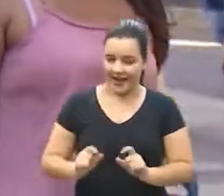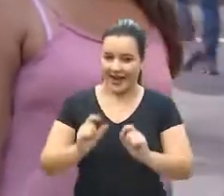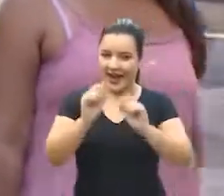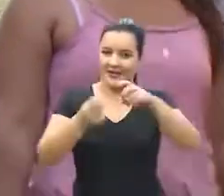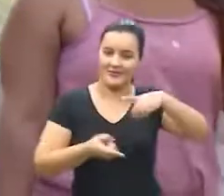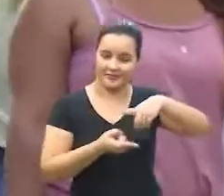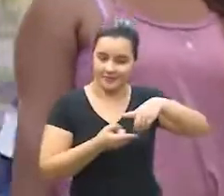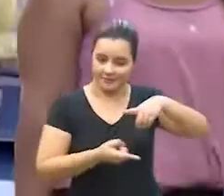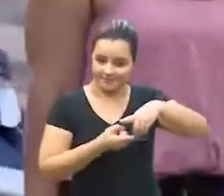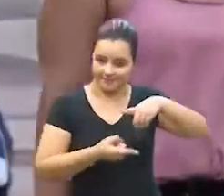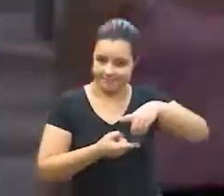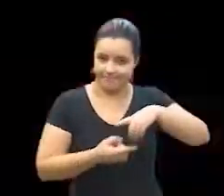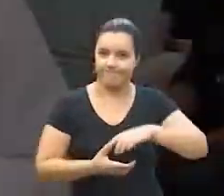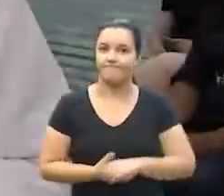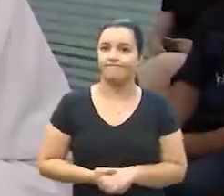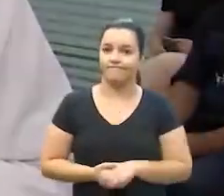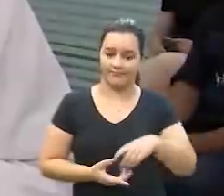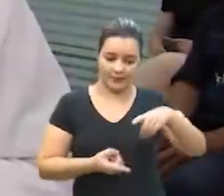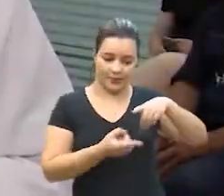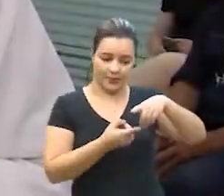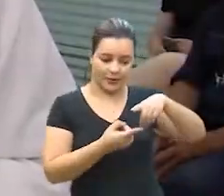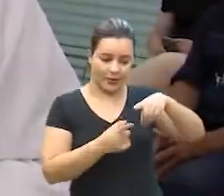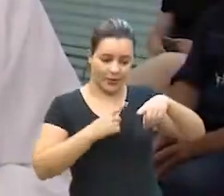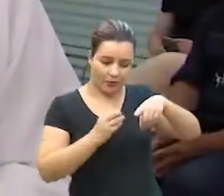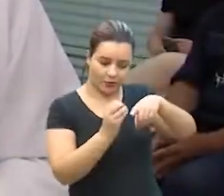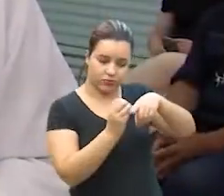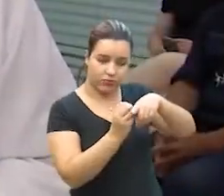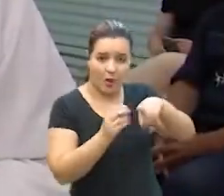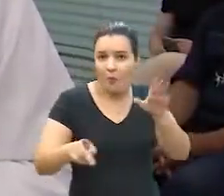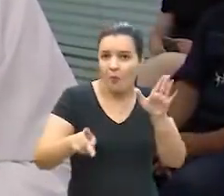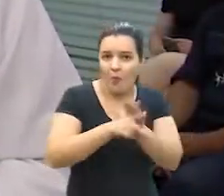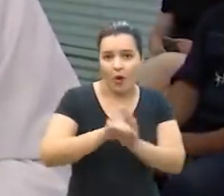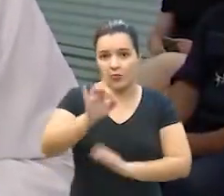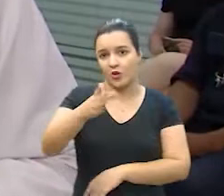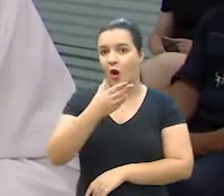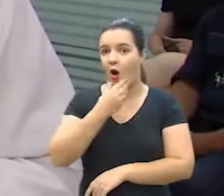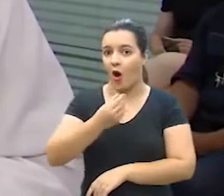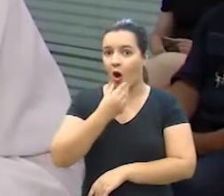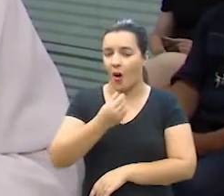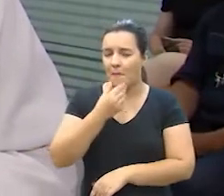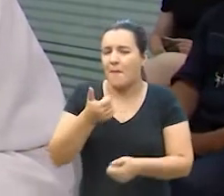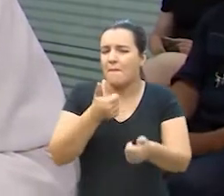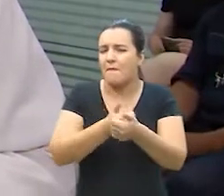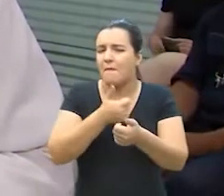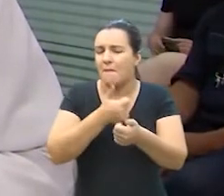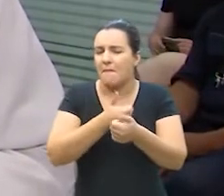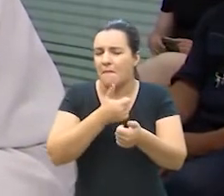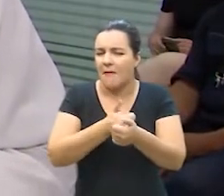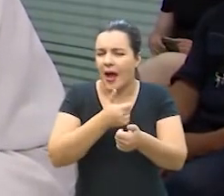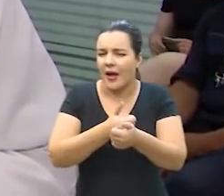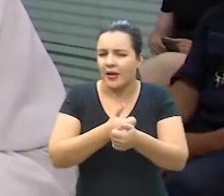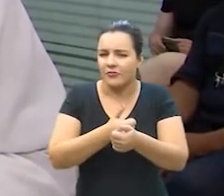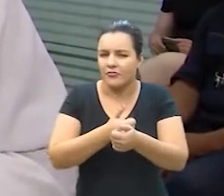o combate ao câncer de próstata. Próstata é uma glândula, né? É uma glândula que só os homens têm, né? Fica